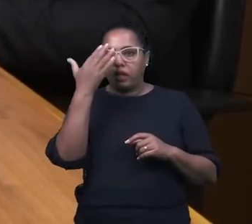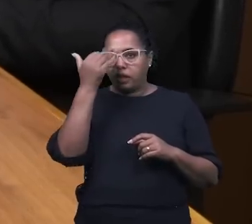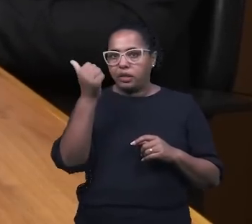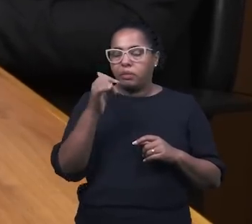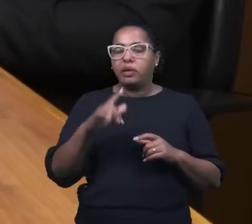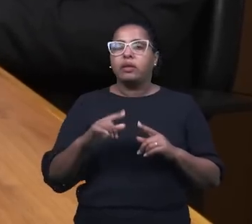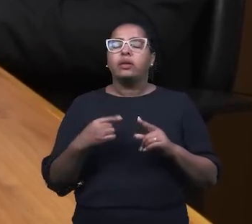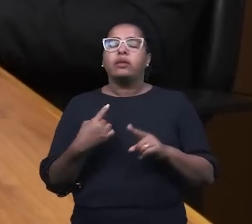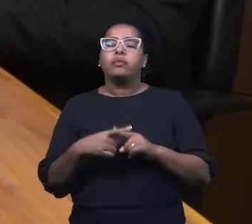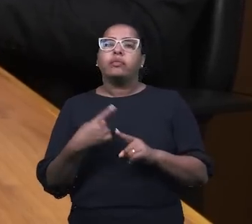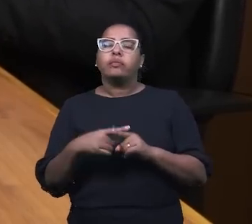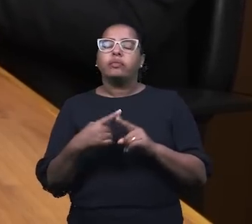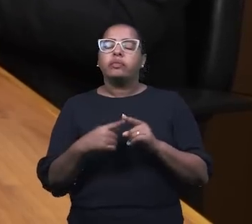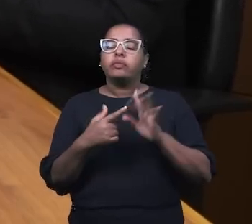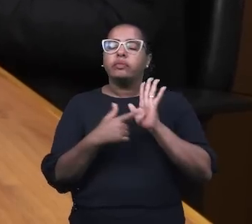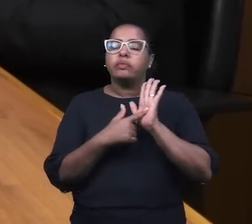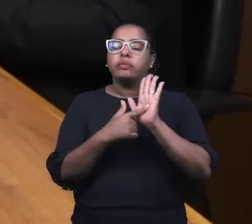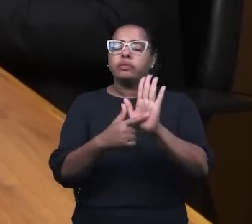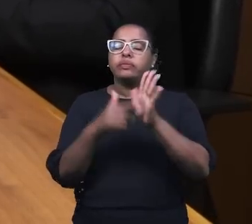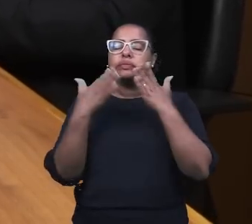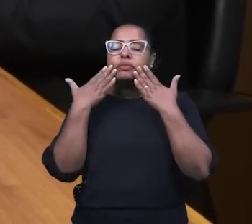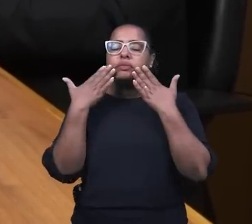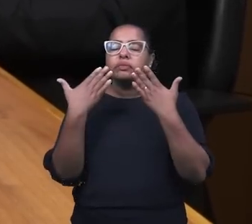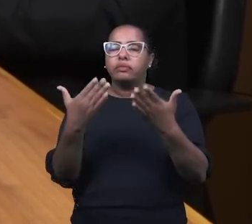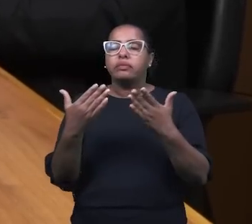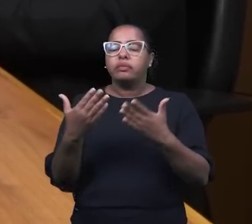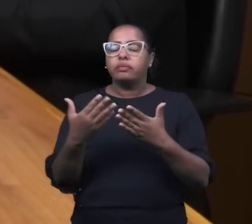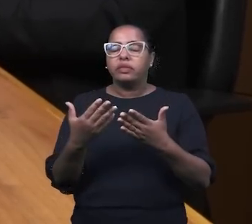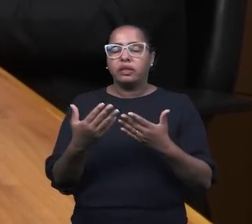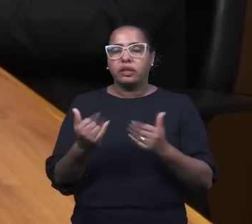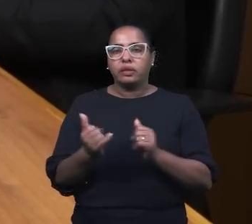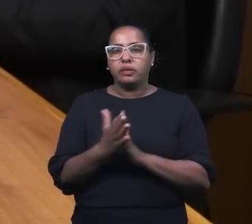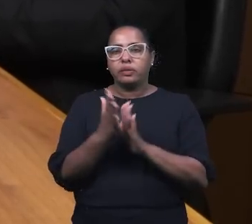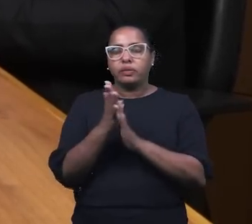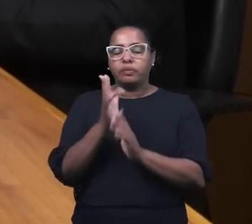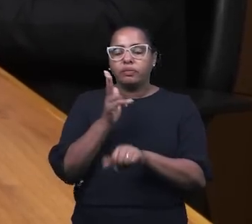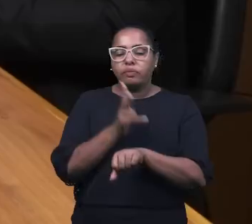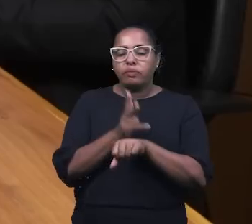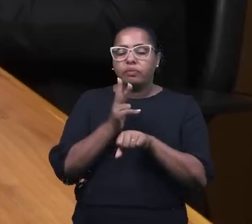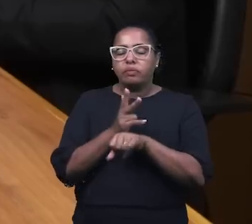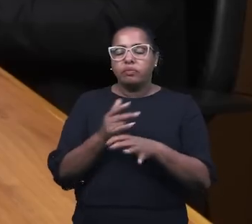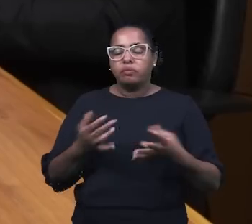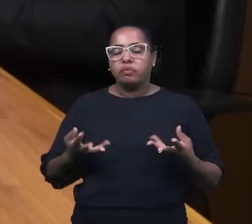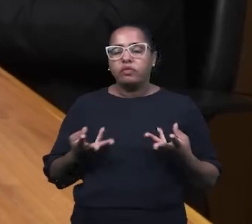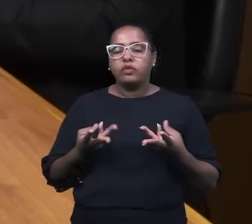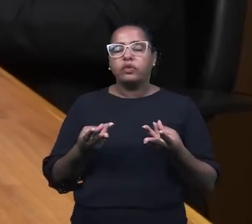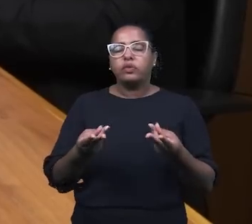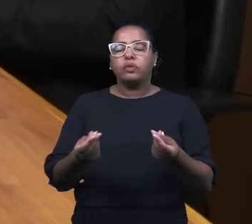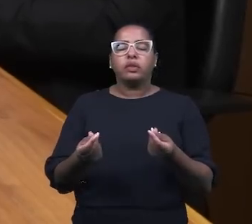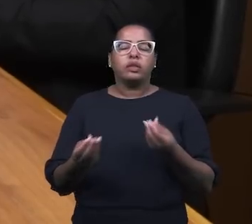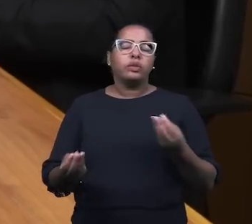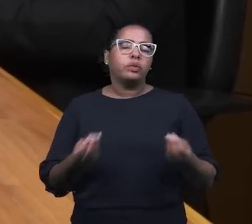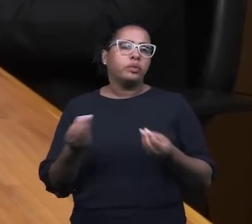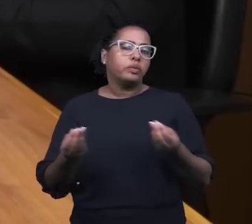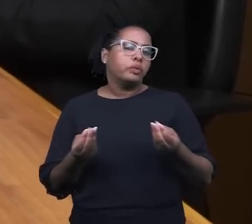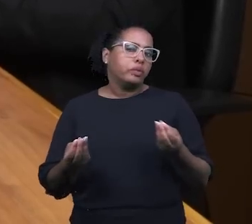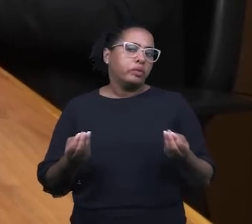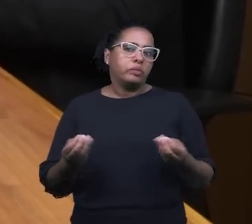apresentado, quando eu digo apresentado, tem disponibilizado, né, louvores gravados com muita qualidade. Como é que funciona